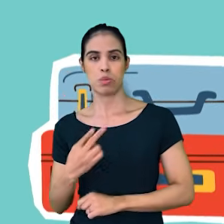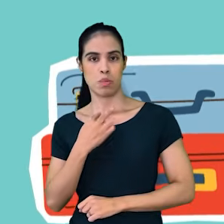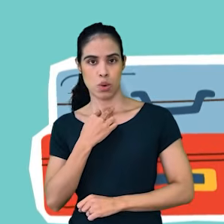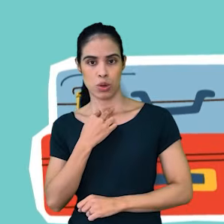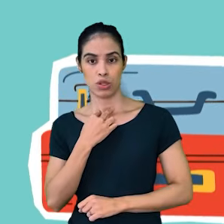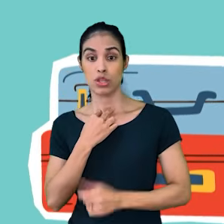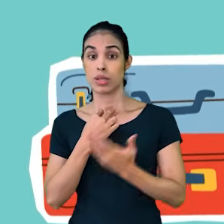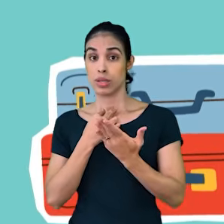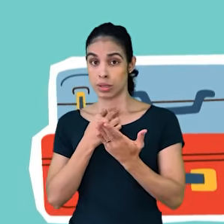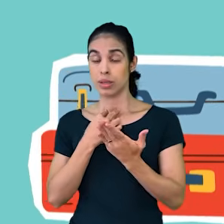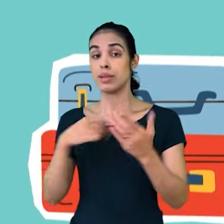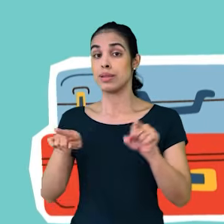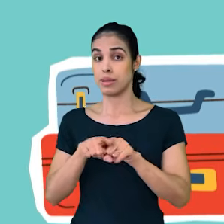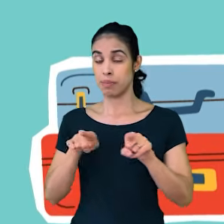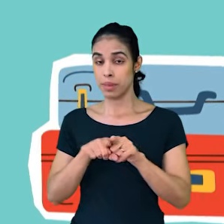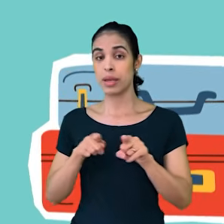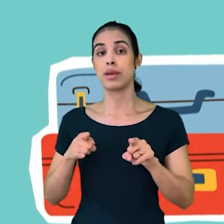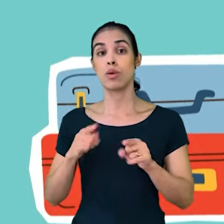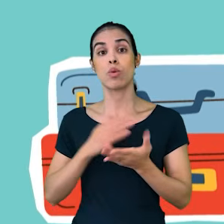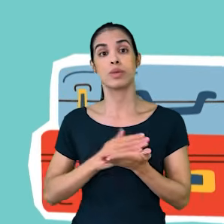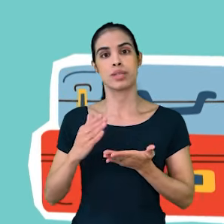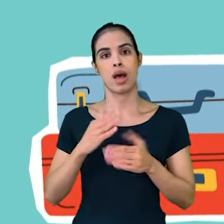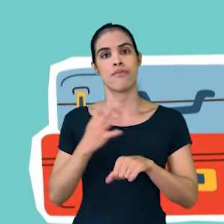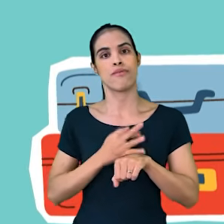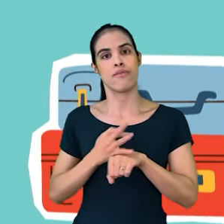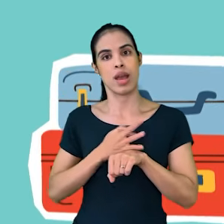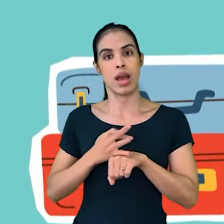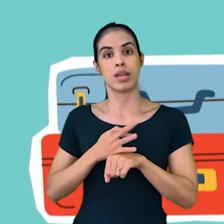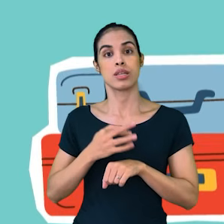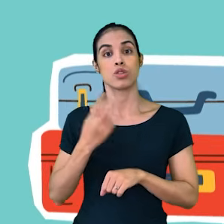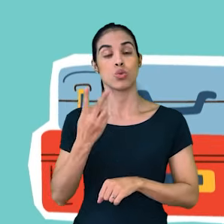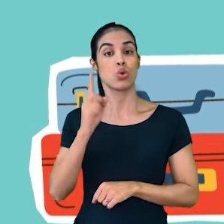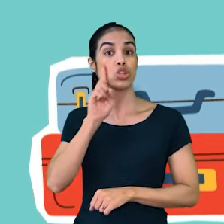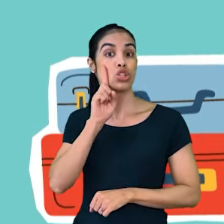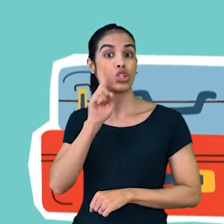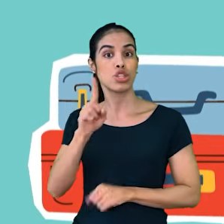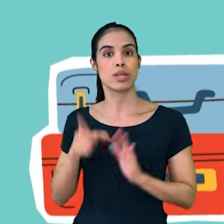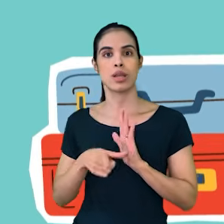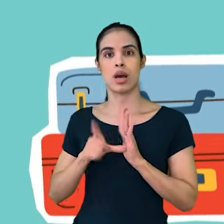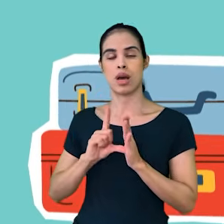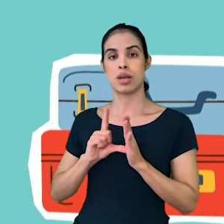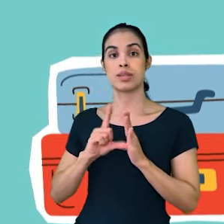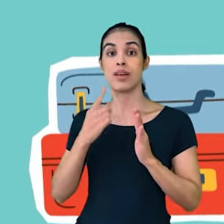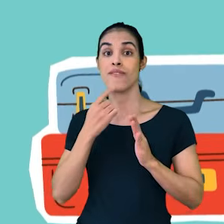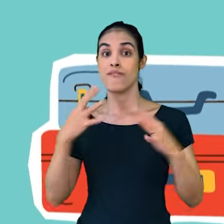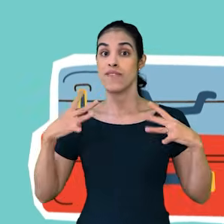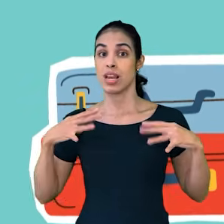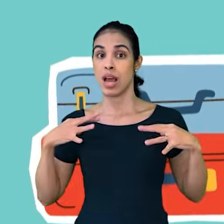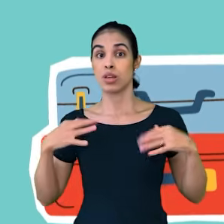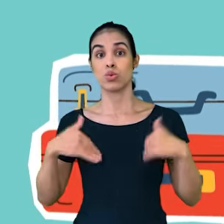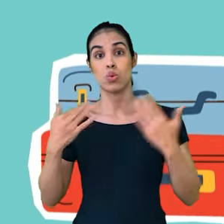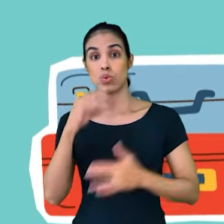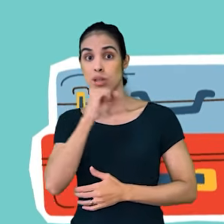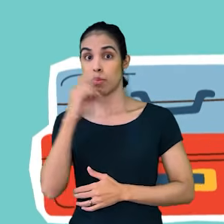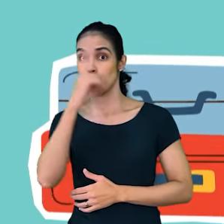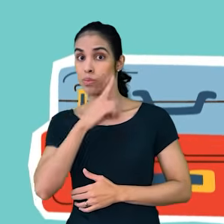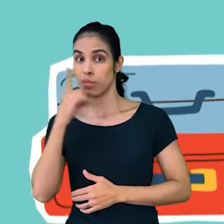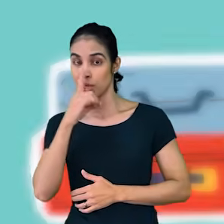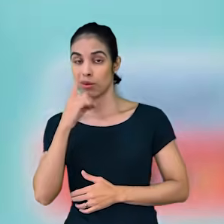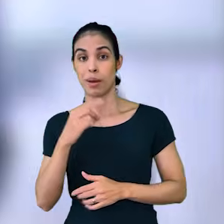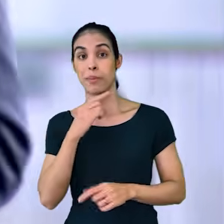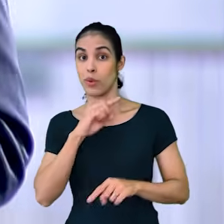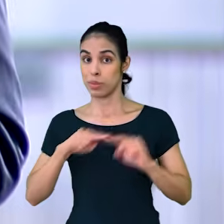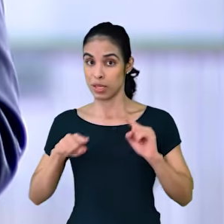dias. Além disso, é proibido começar as férias 2 dias antes de feriado ou do descanso semanal